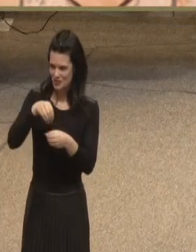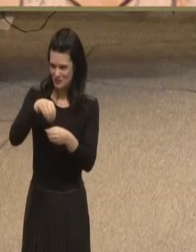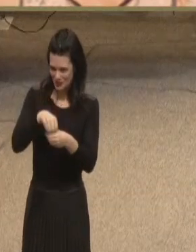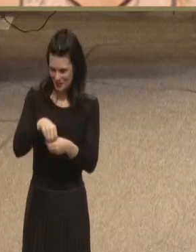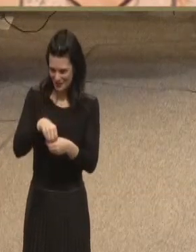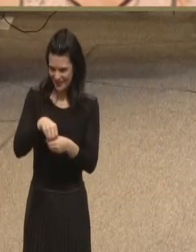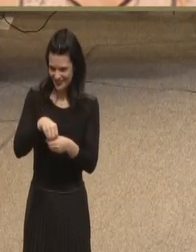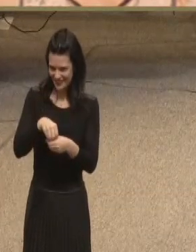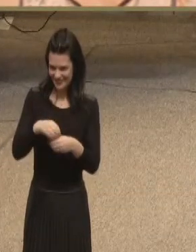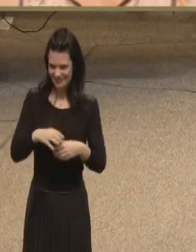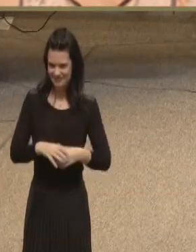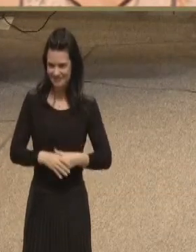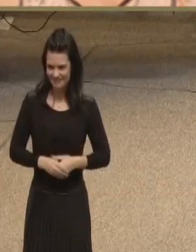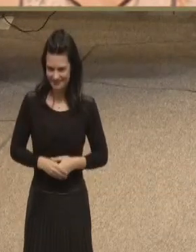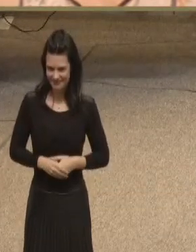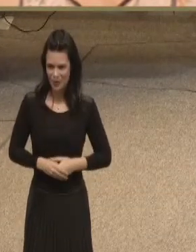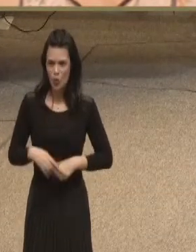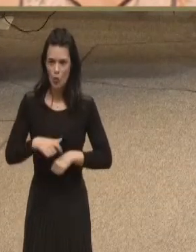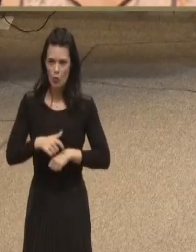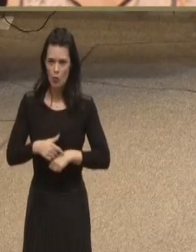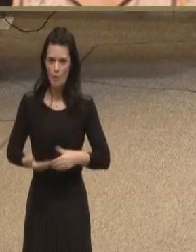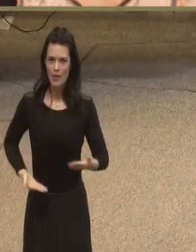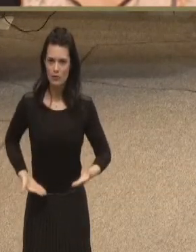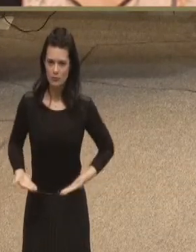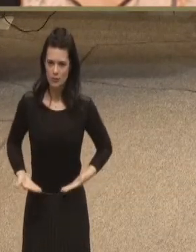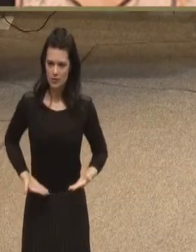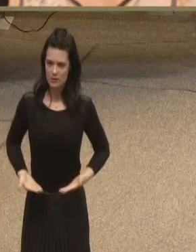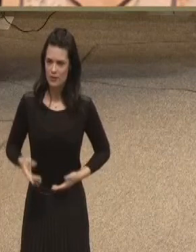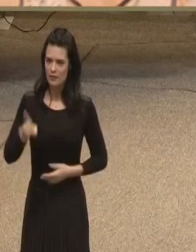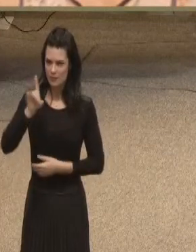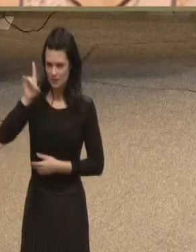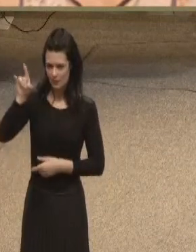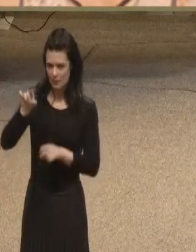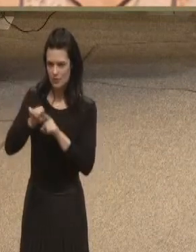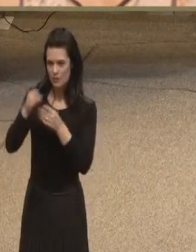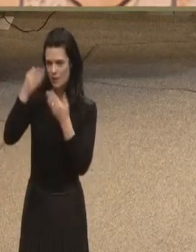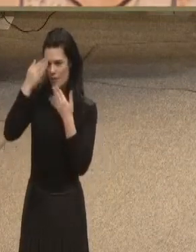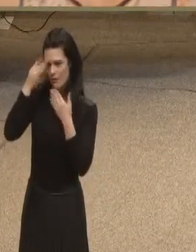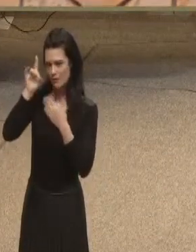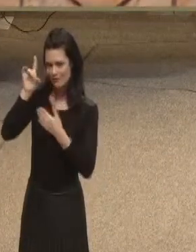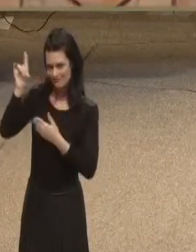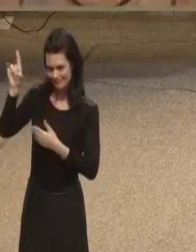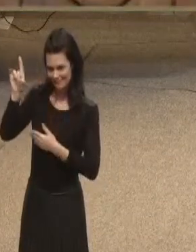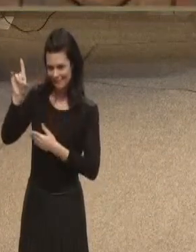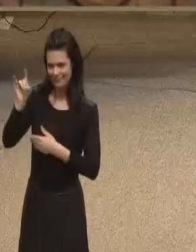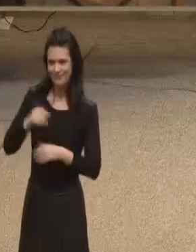cristã, apresentando ao Senhor parte daquilo que Ele tem nos dado.